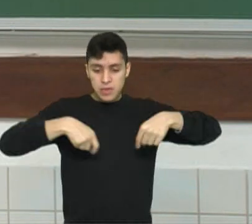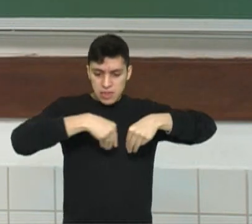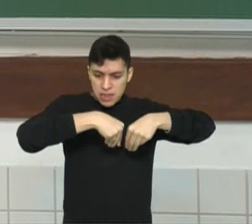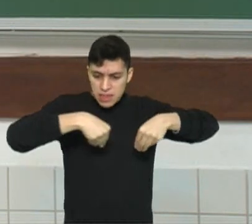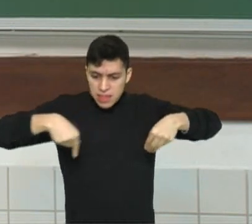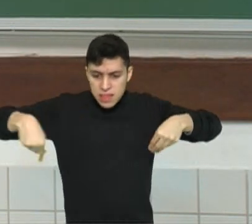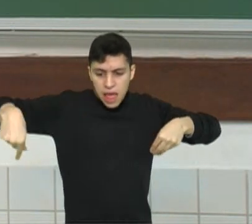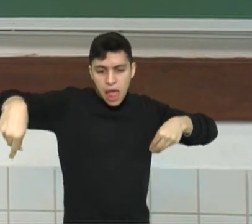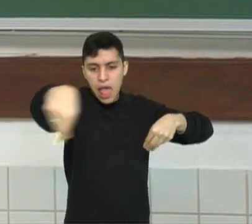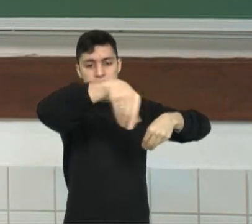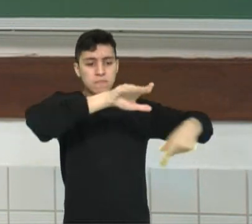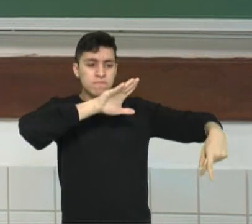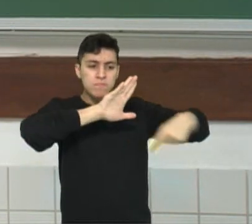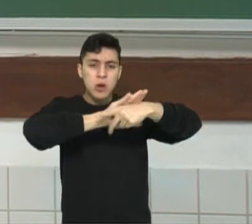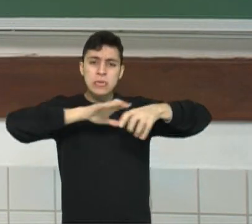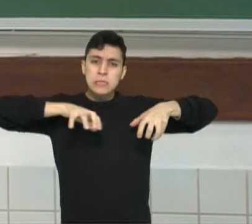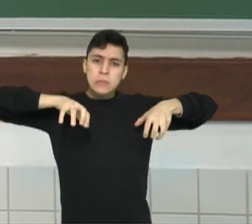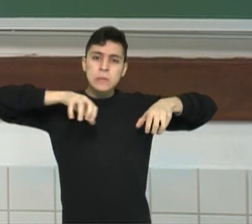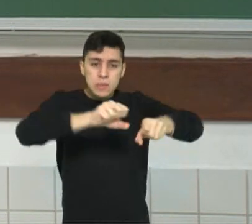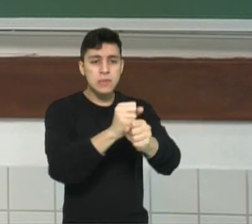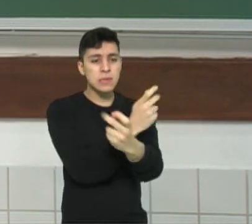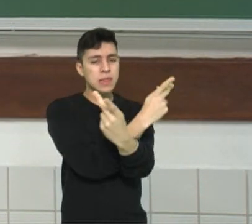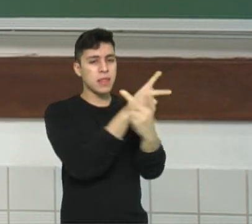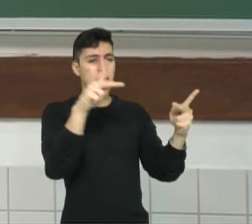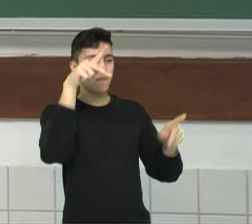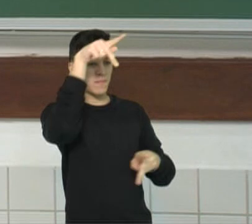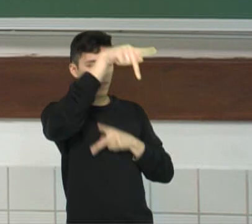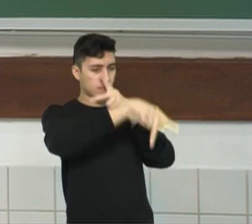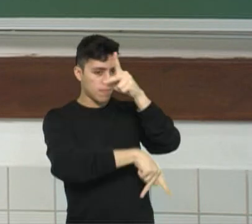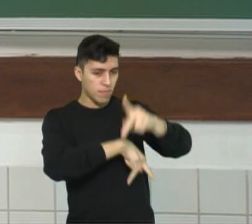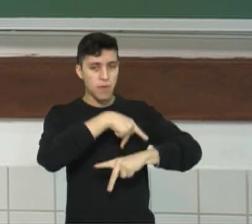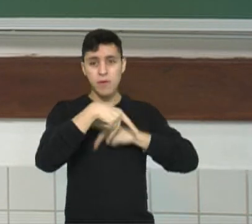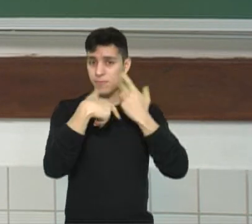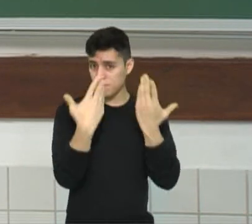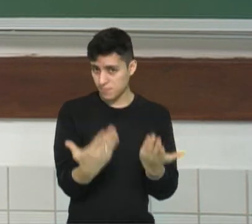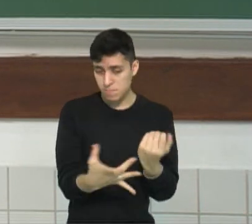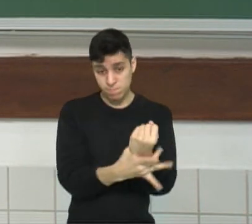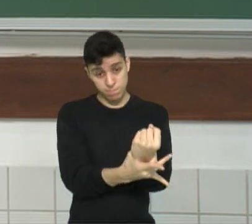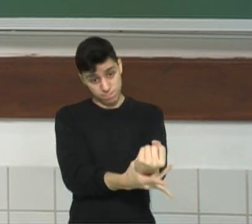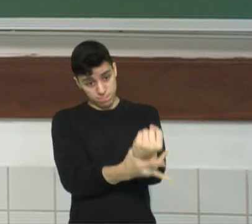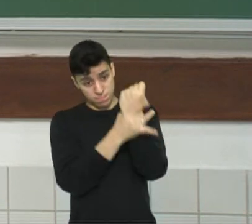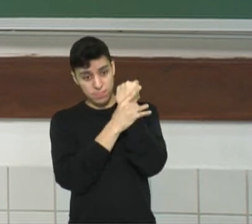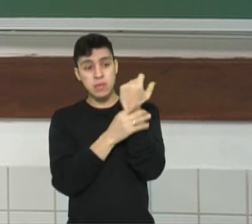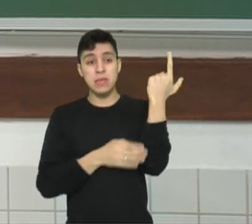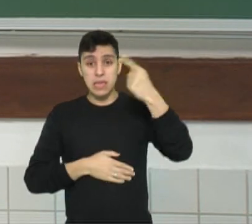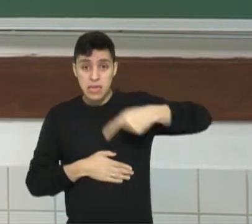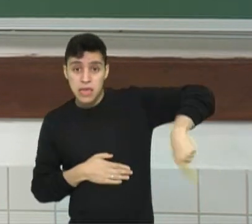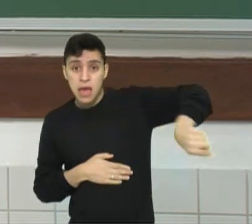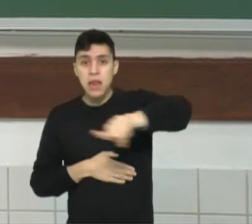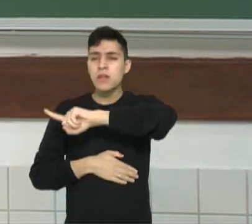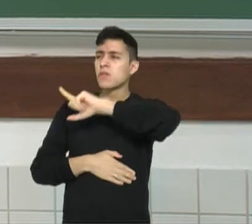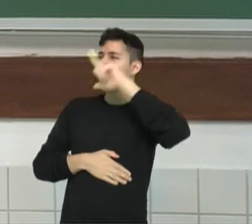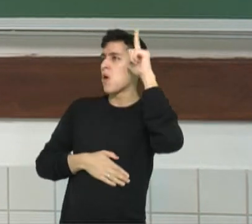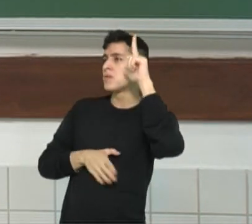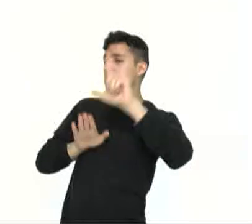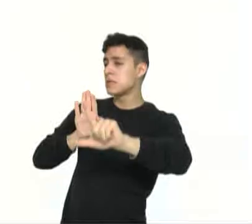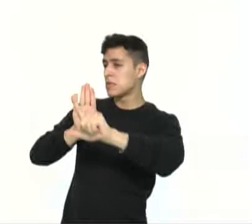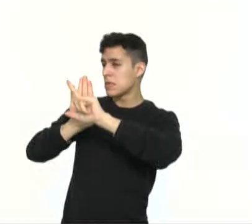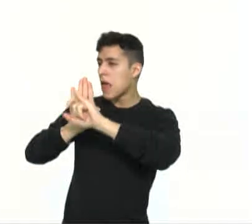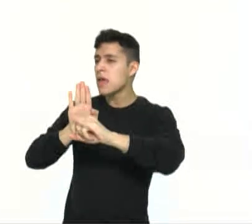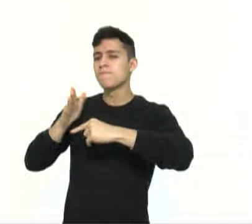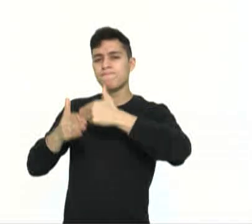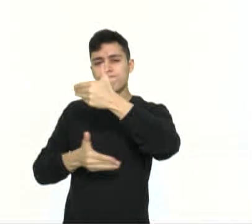terras desses povos, a garantia do acesso deles, né, a leis, a direitos. E vão ocorrer, então,